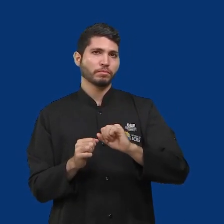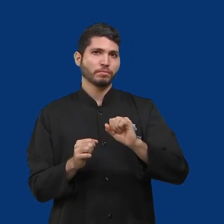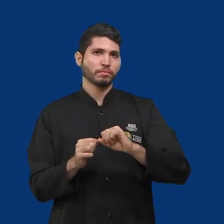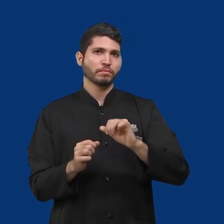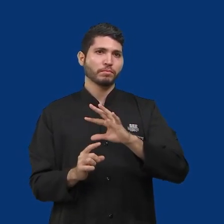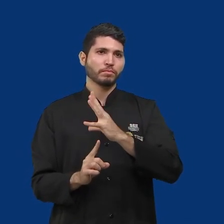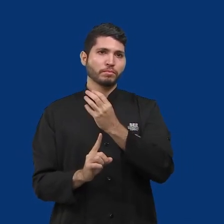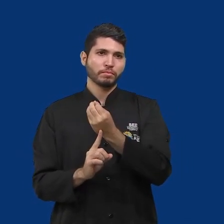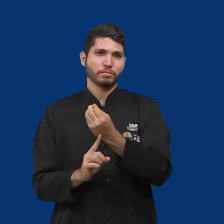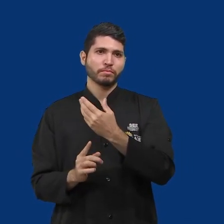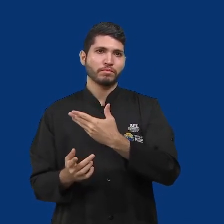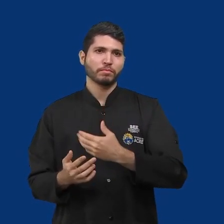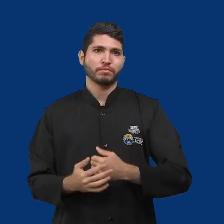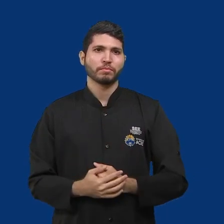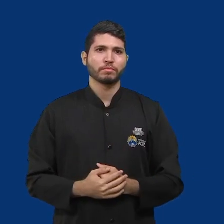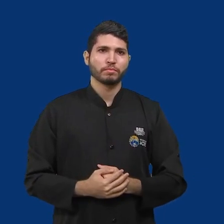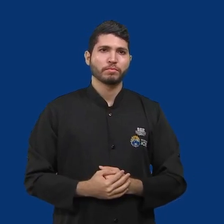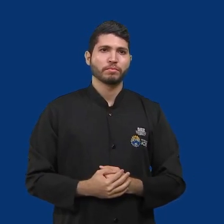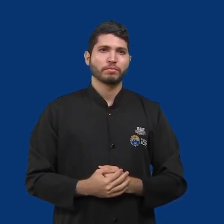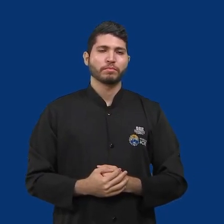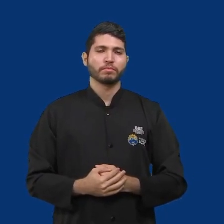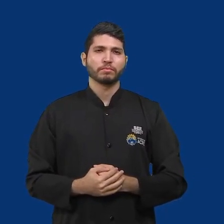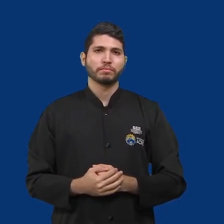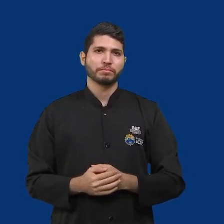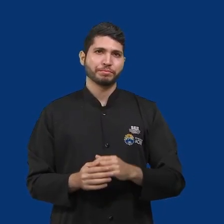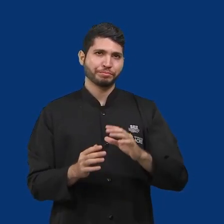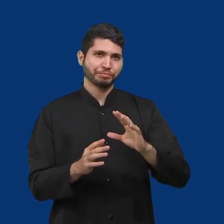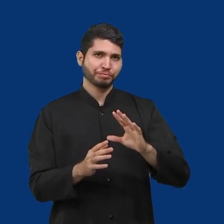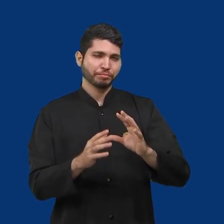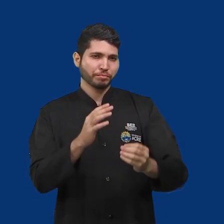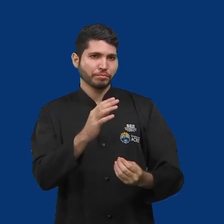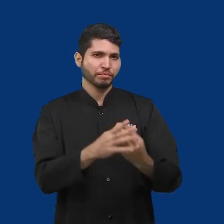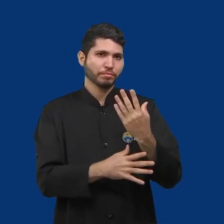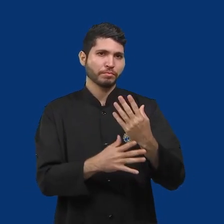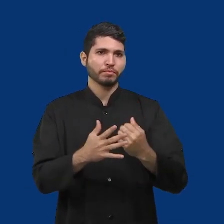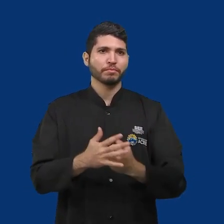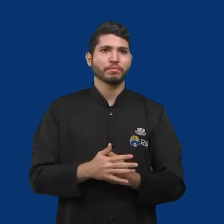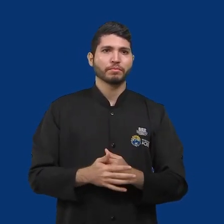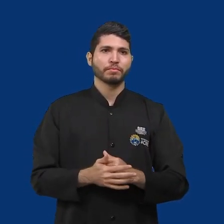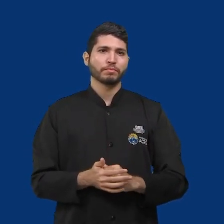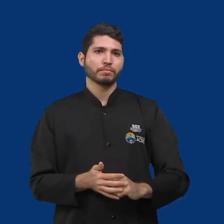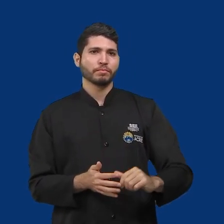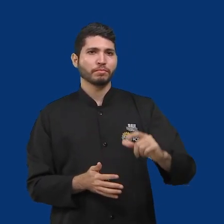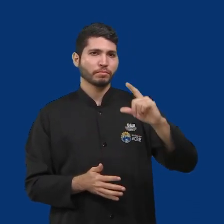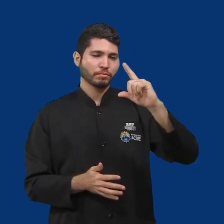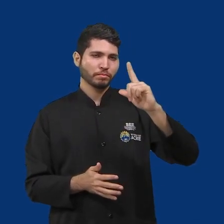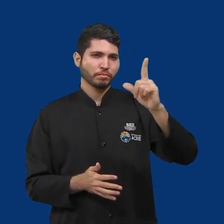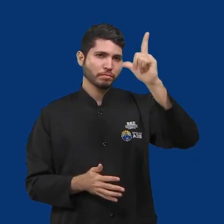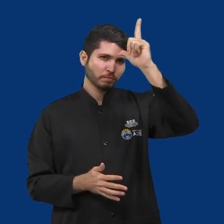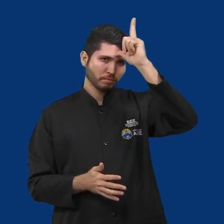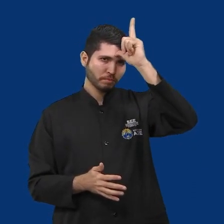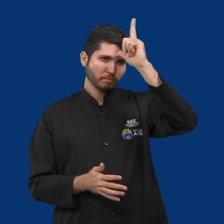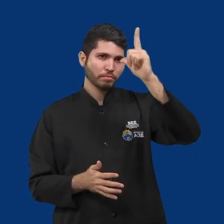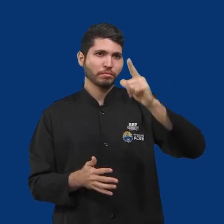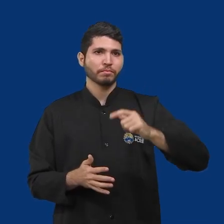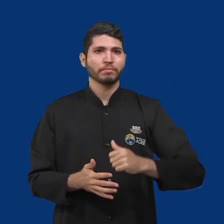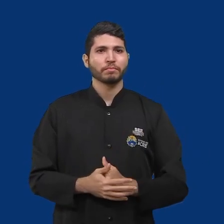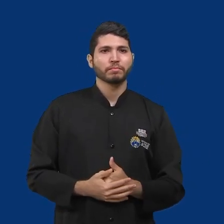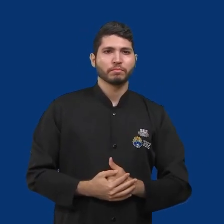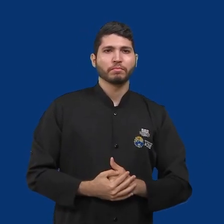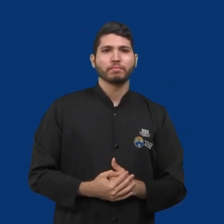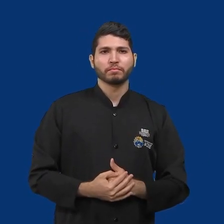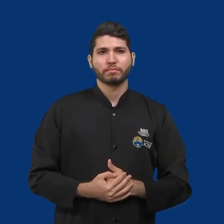é uma galeria em Berlim e ela foi criada na década de 1990 no antigo Muro de